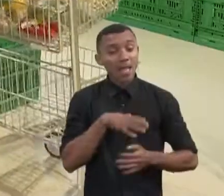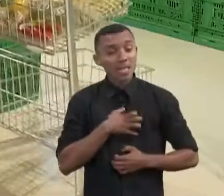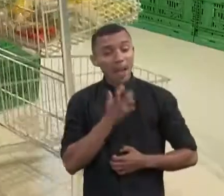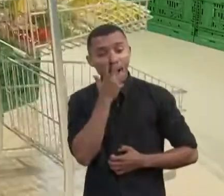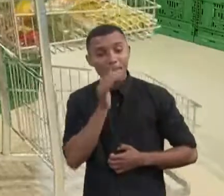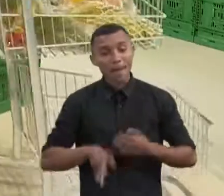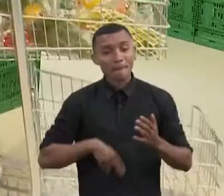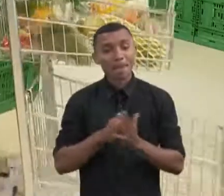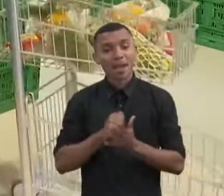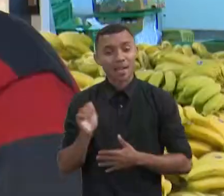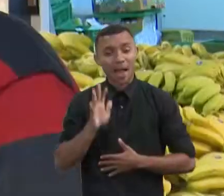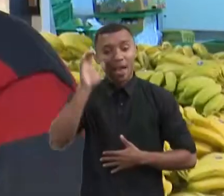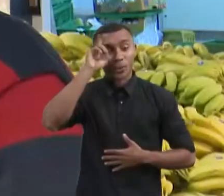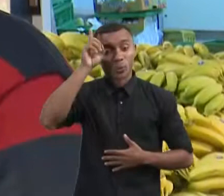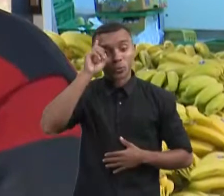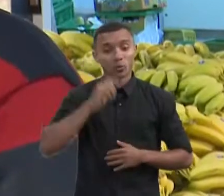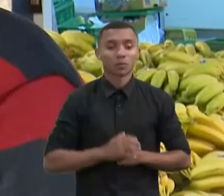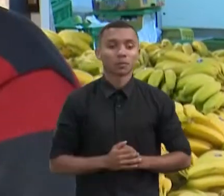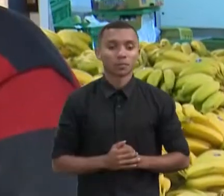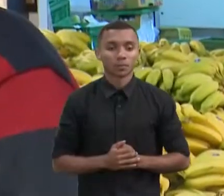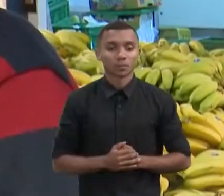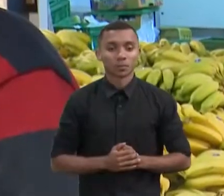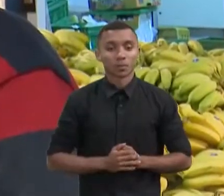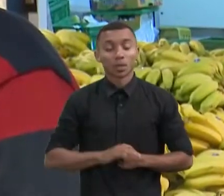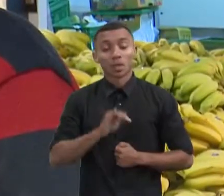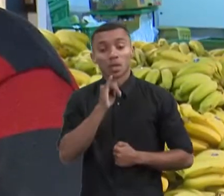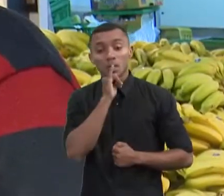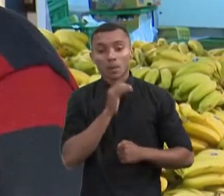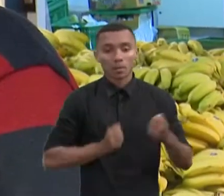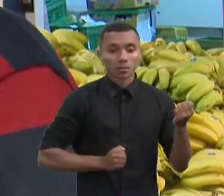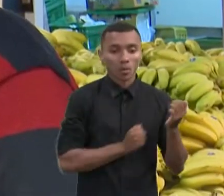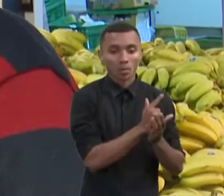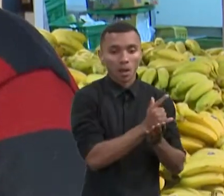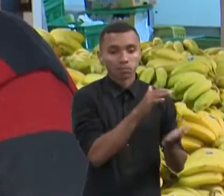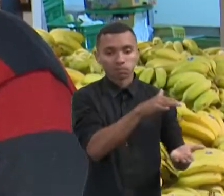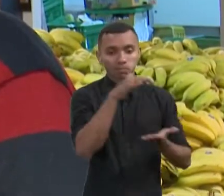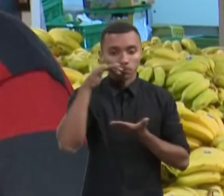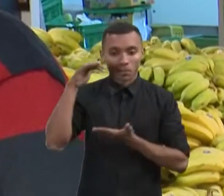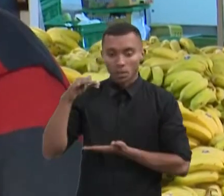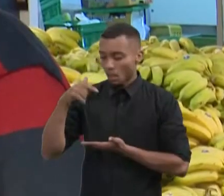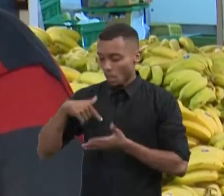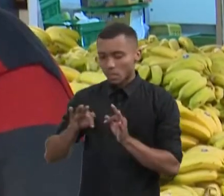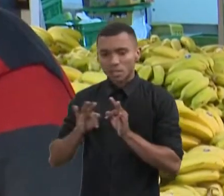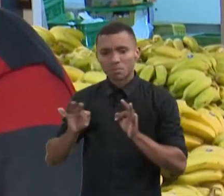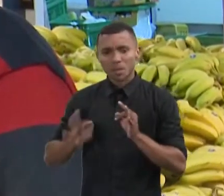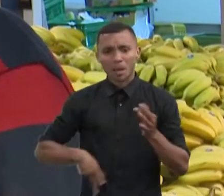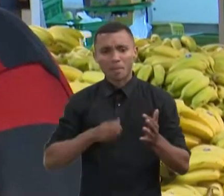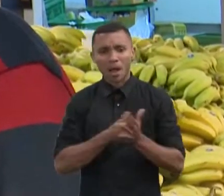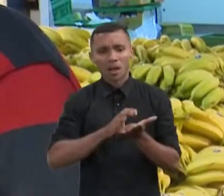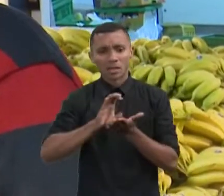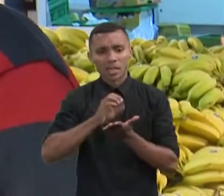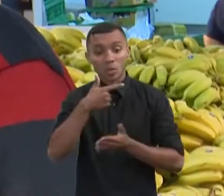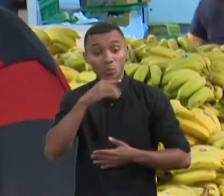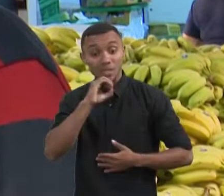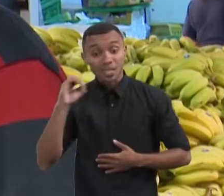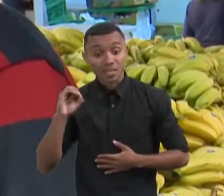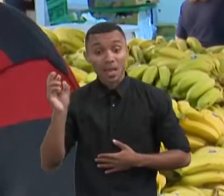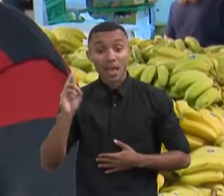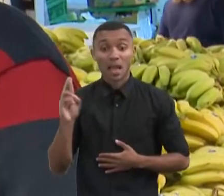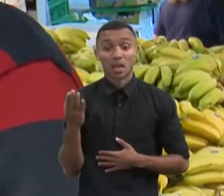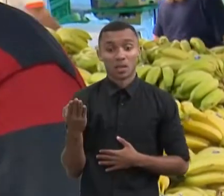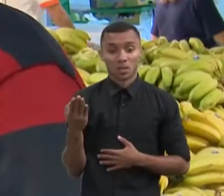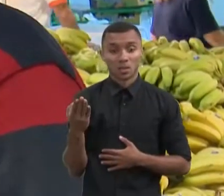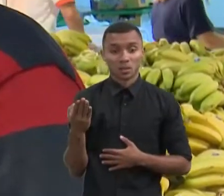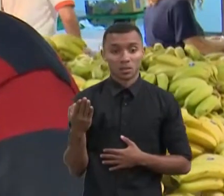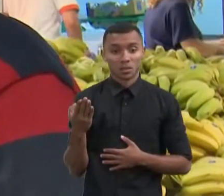aumento diariamente. Você não consegue chegar aqui e fazer uma compra que não vai uma pequena compra R$ 200, né? Então,